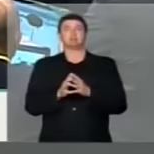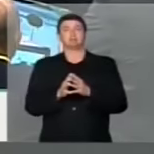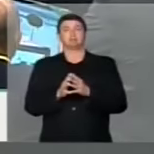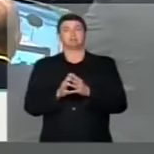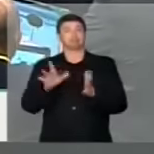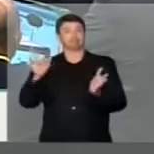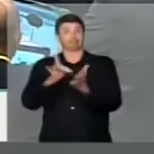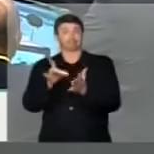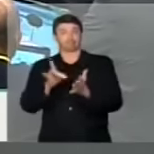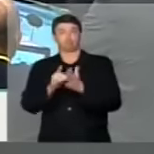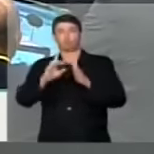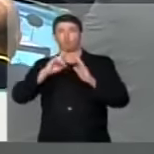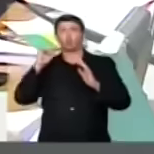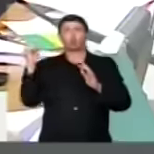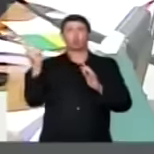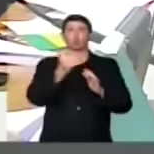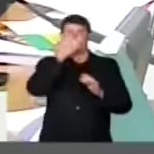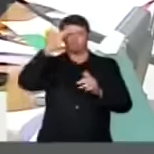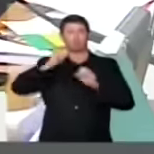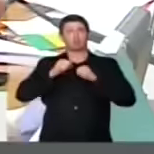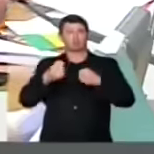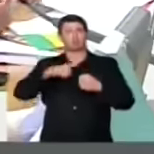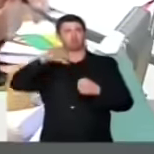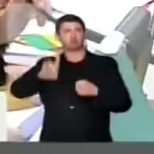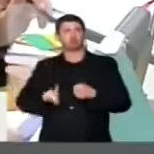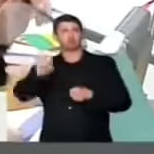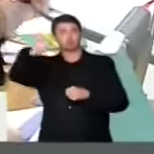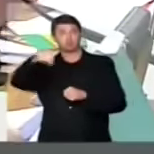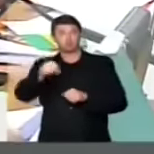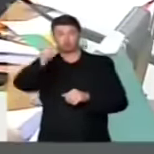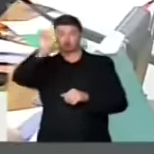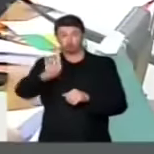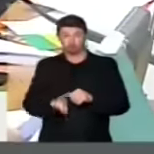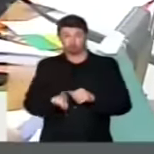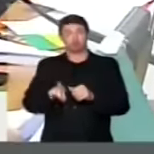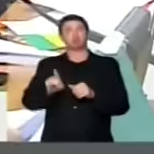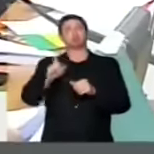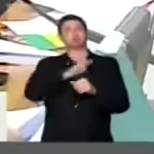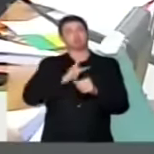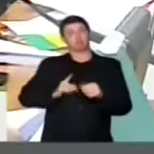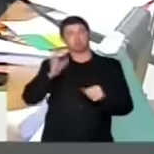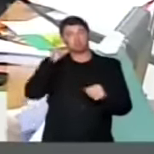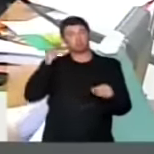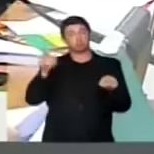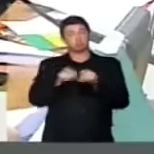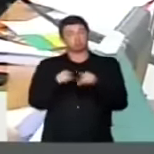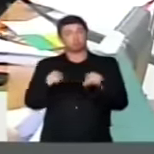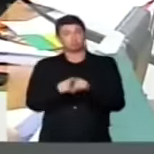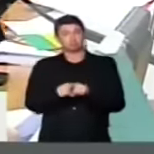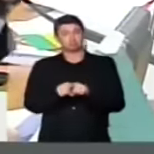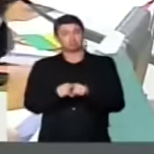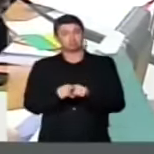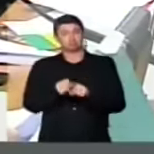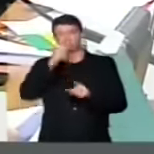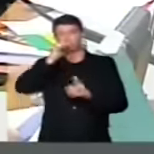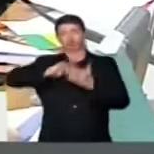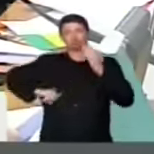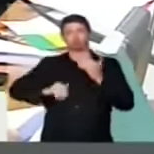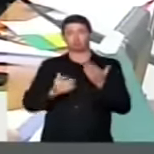na verdade, todos têm o direito à defesa e que seu direito, ou melhor, o direito da presidente Dilma, teria sido